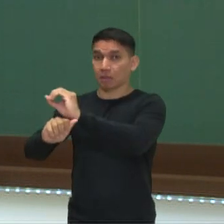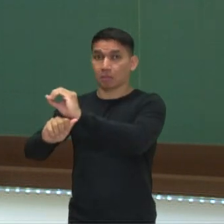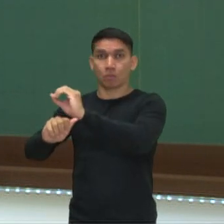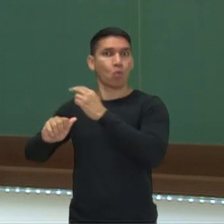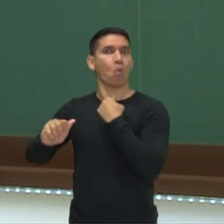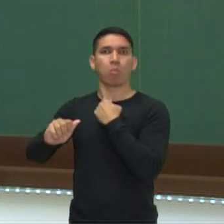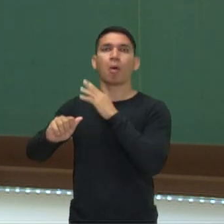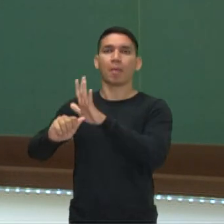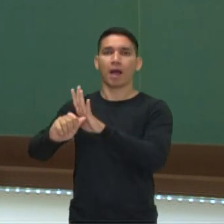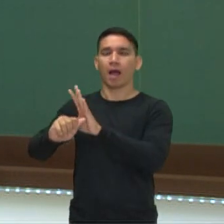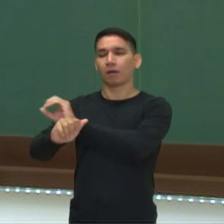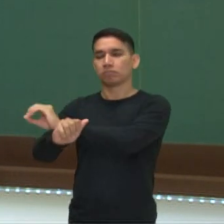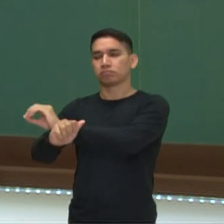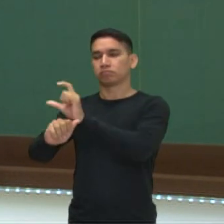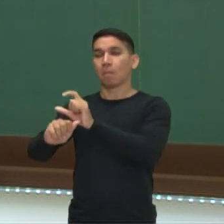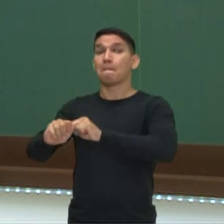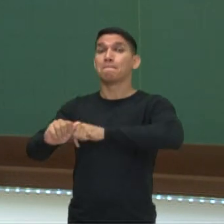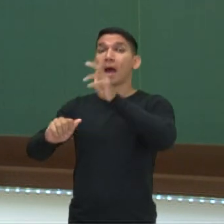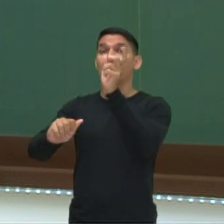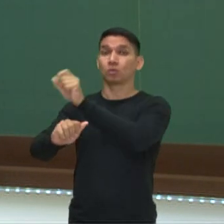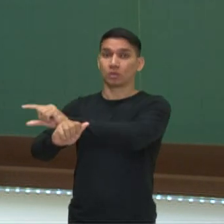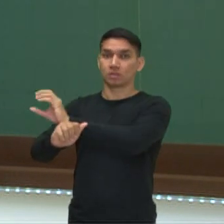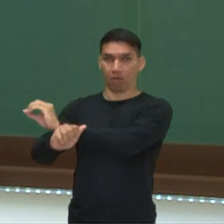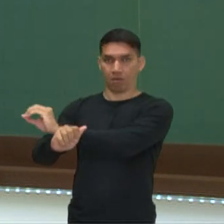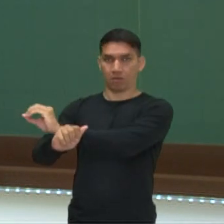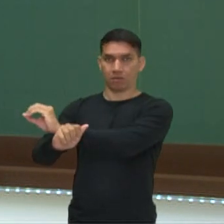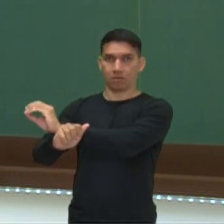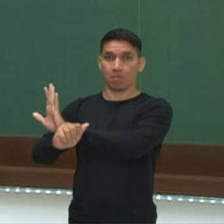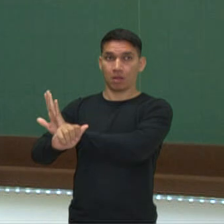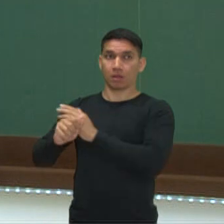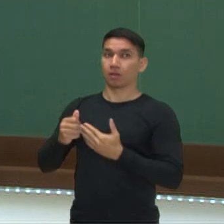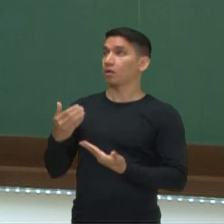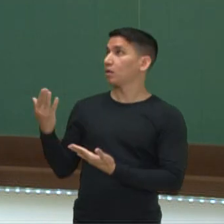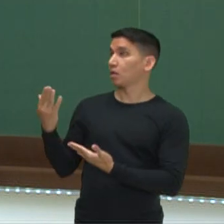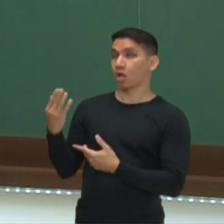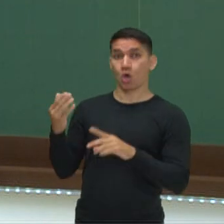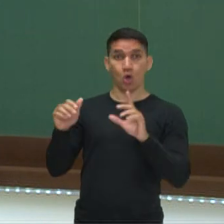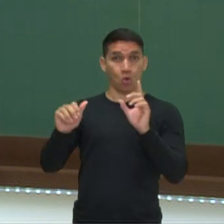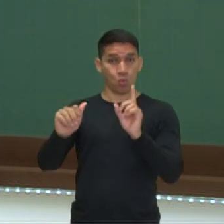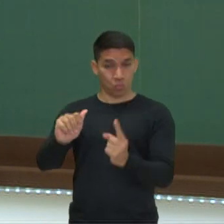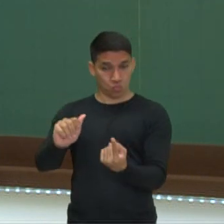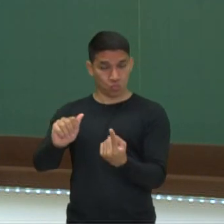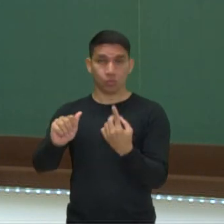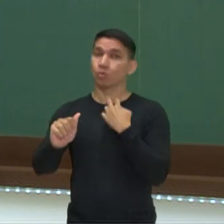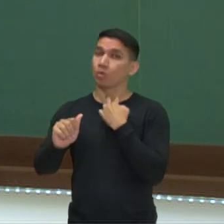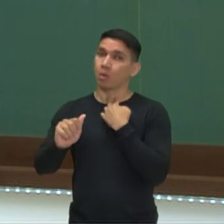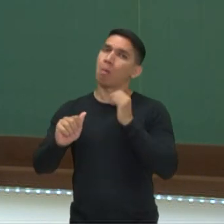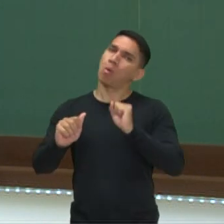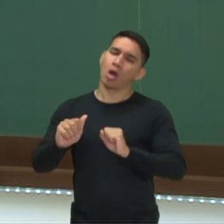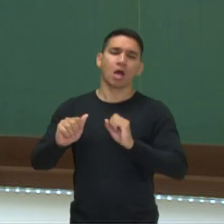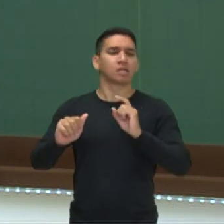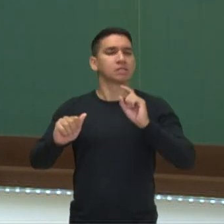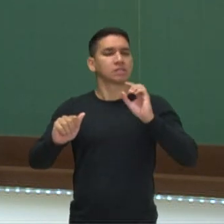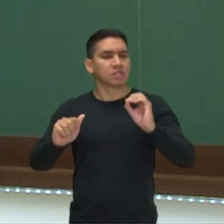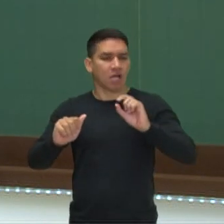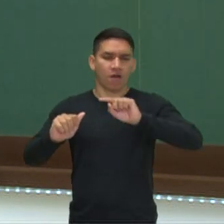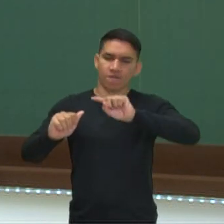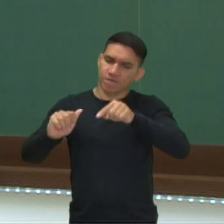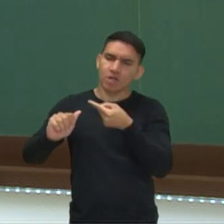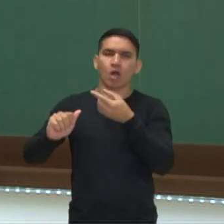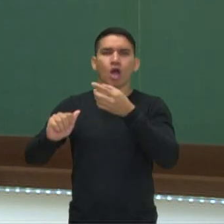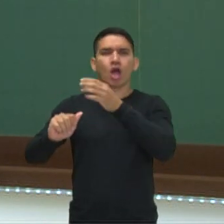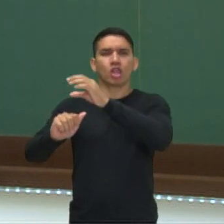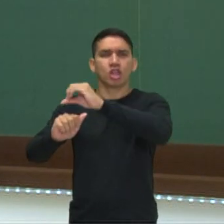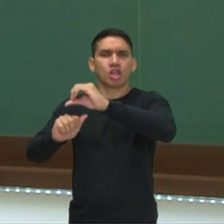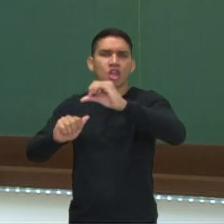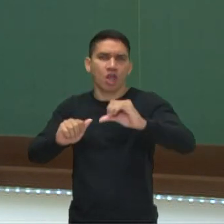ser maior do que zero e também ele não pode ser 1. Ele pode ser 0,999, mas o 1 ele não